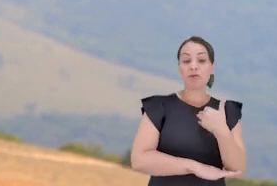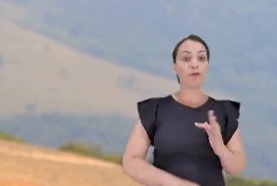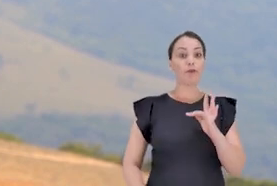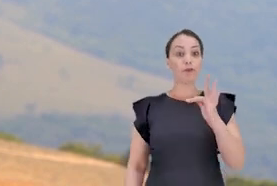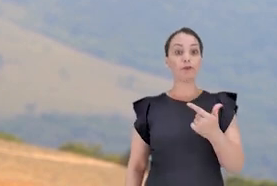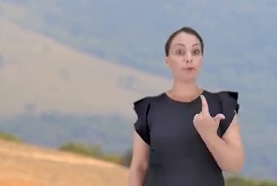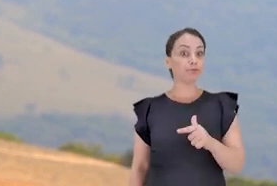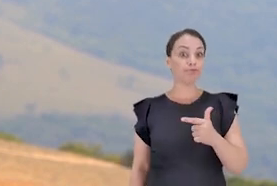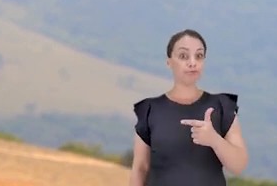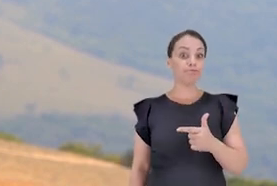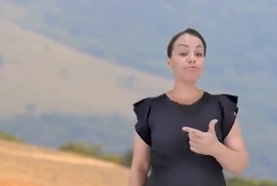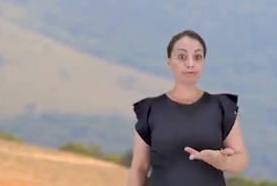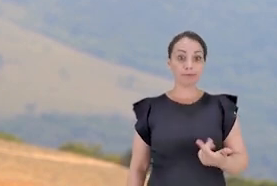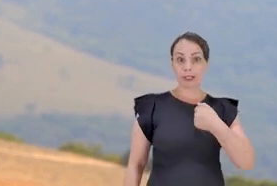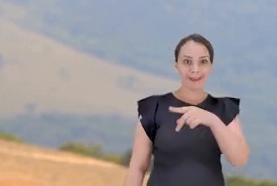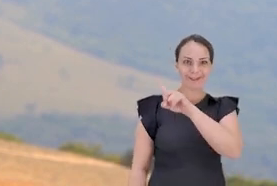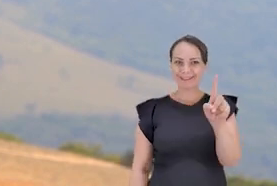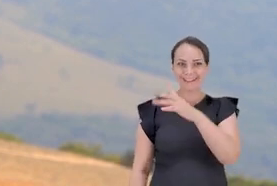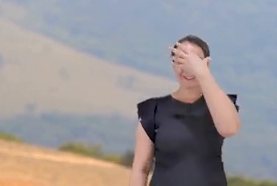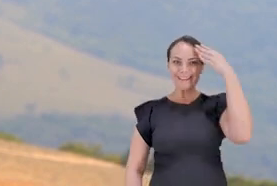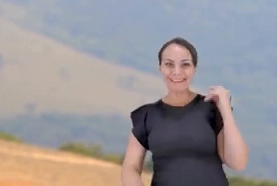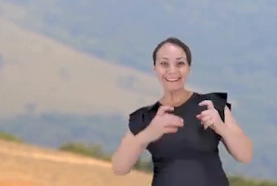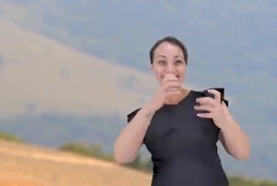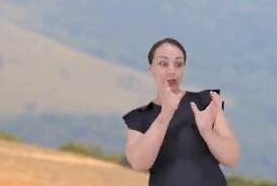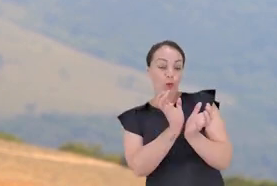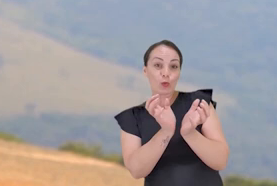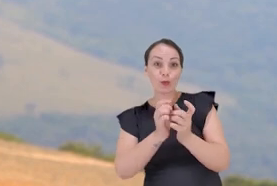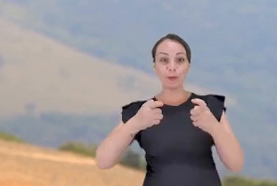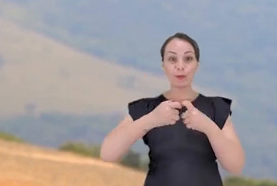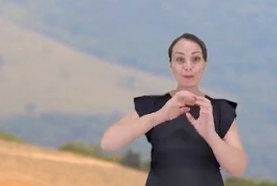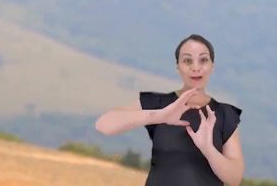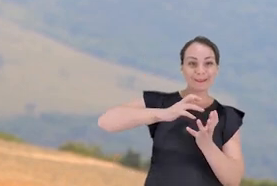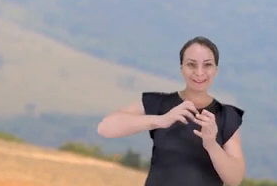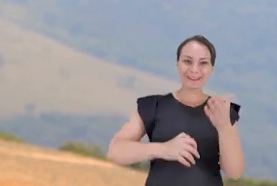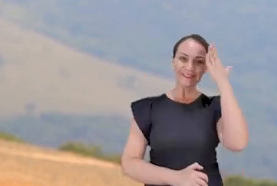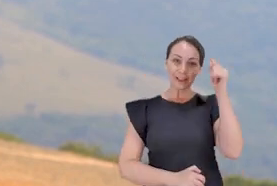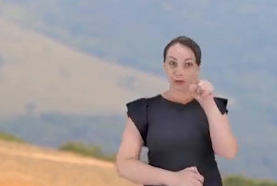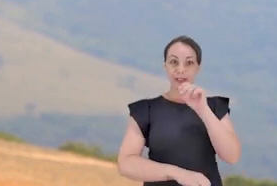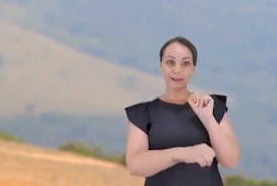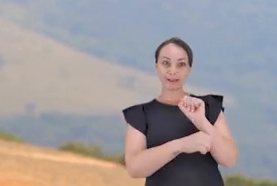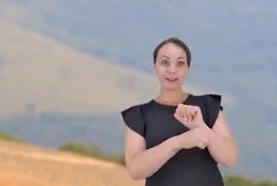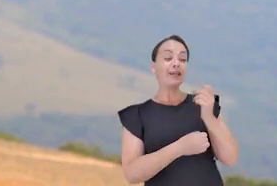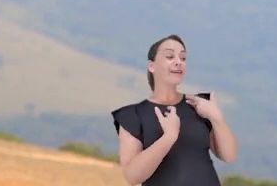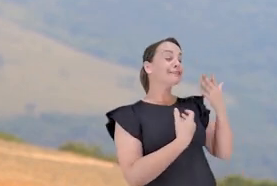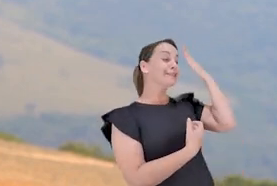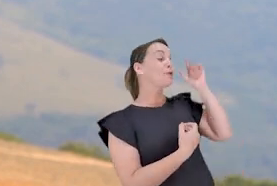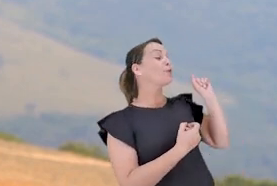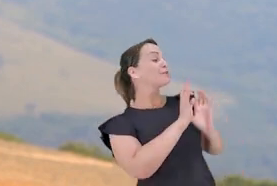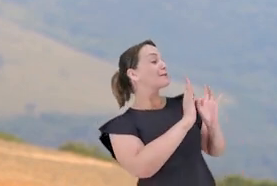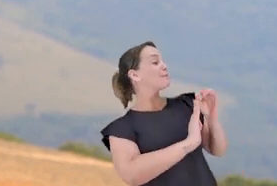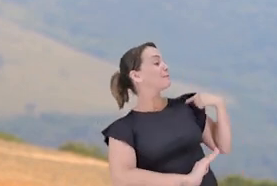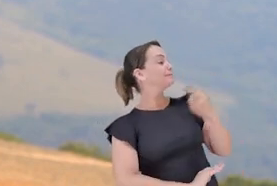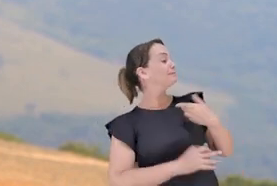tem futuro. Bom, eu não esqueci do Bola de Meia, eu sei que vocês estão aguardando e eu queria saber, Bola, o que vocês prepararam pra gente aí